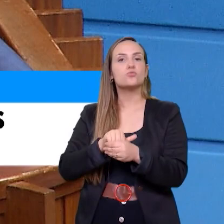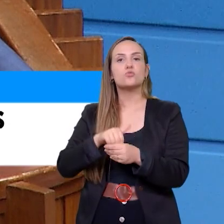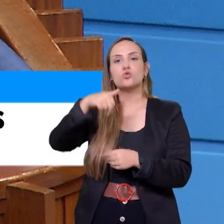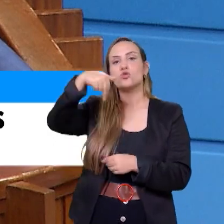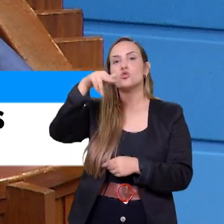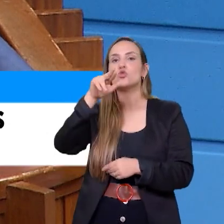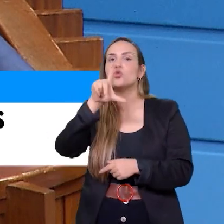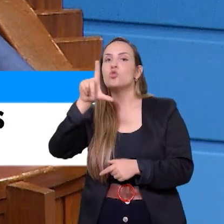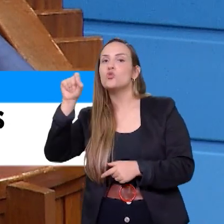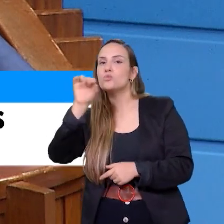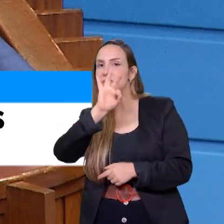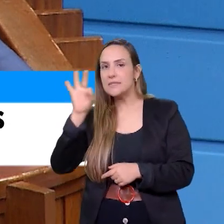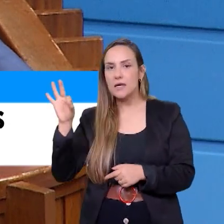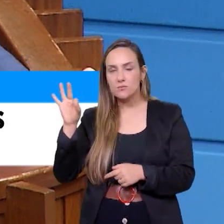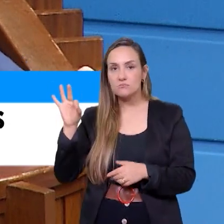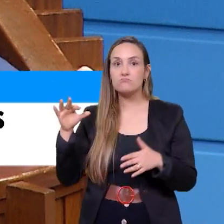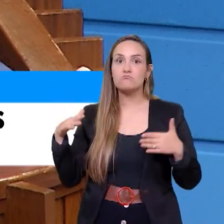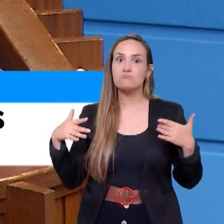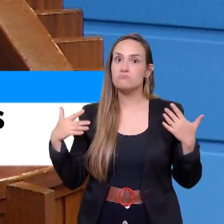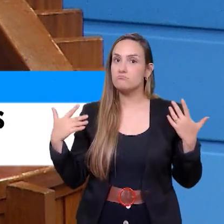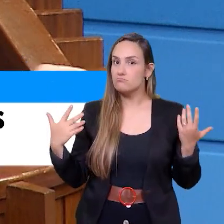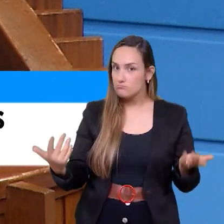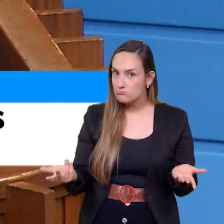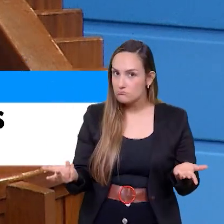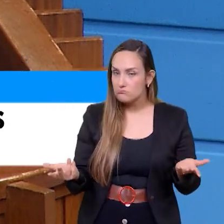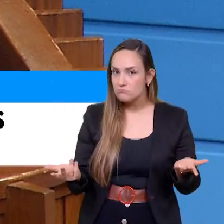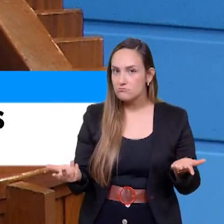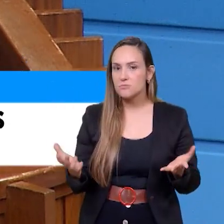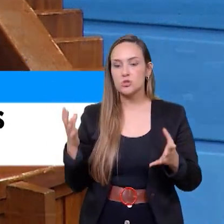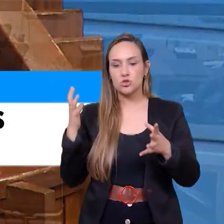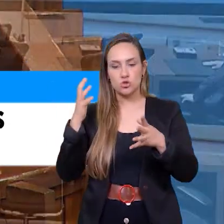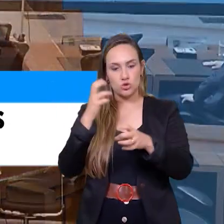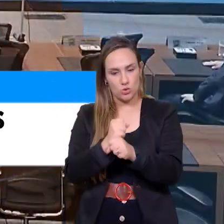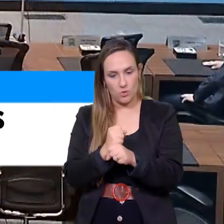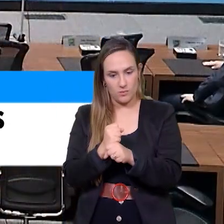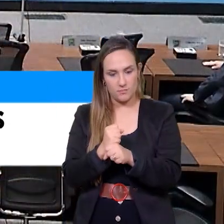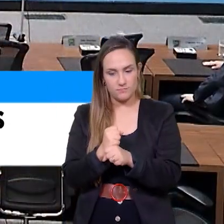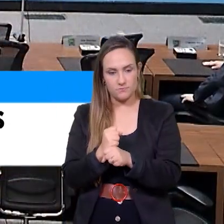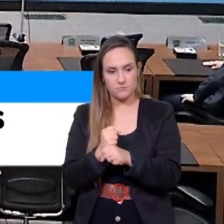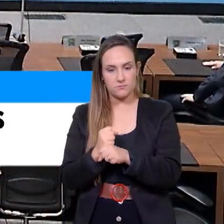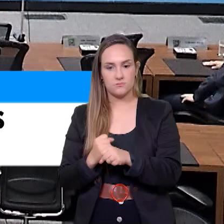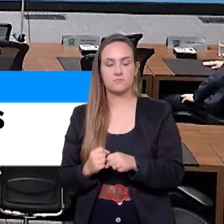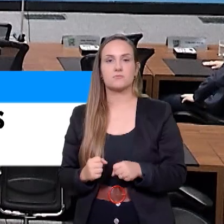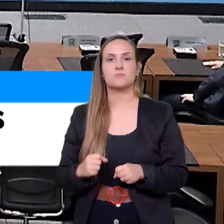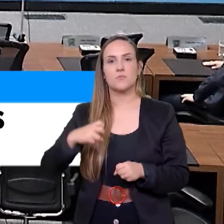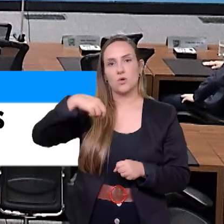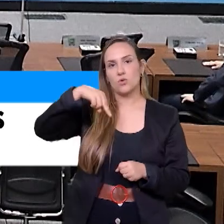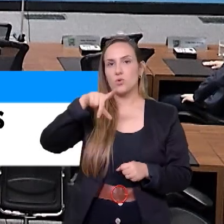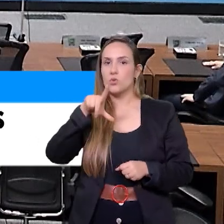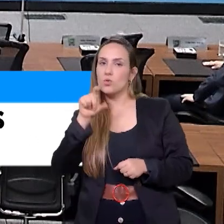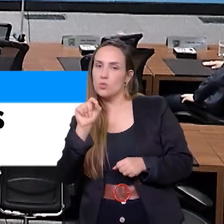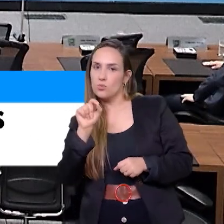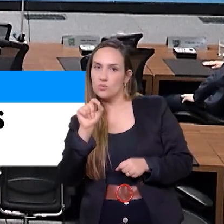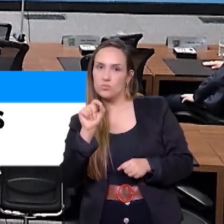3,16% votaram nulo. Ou seja, somado a